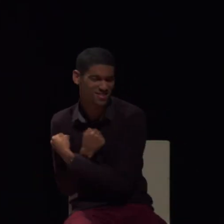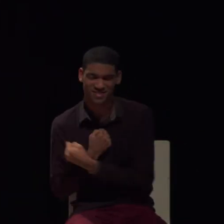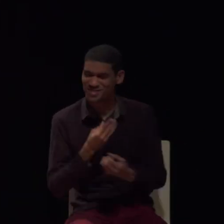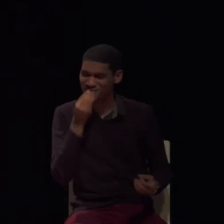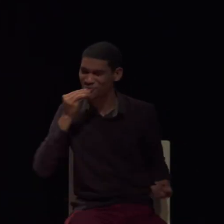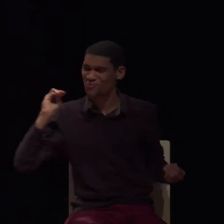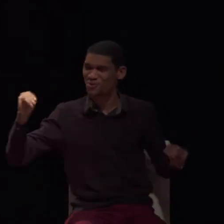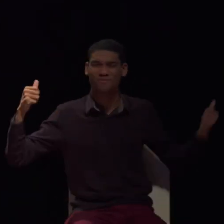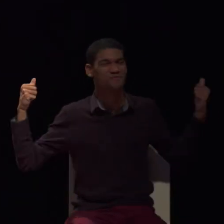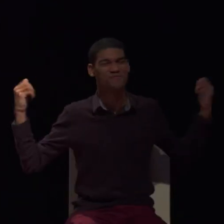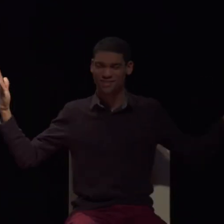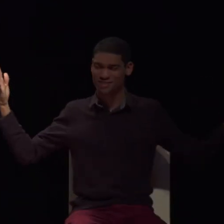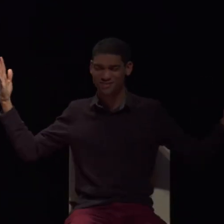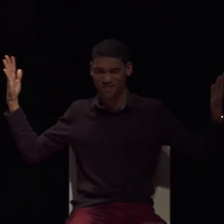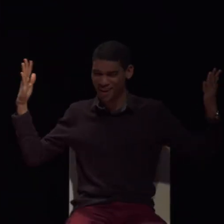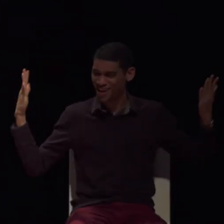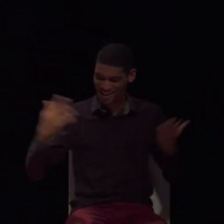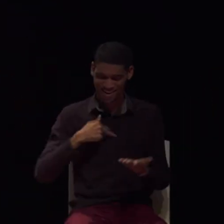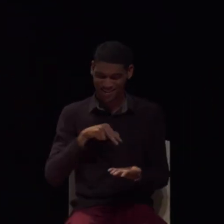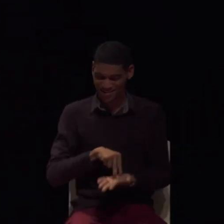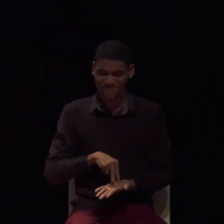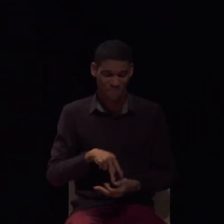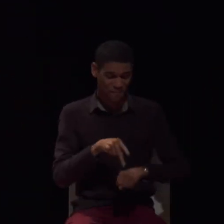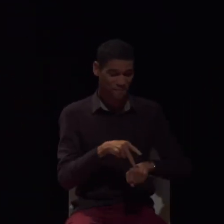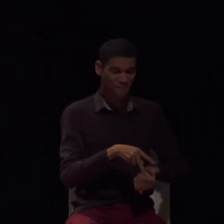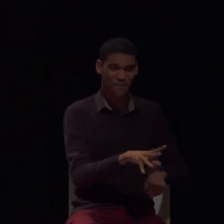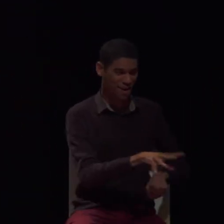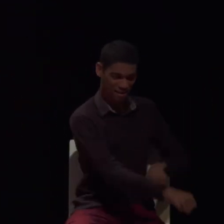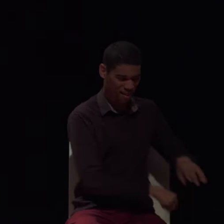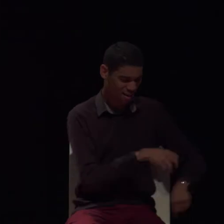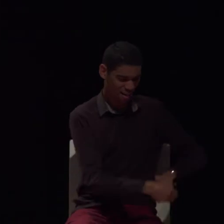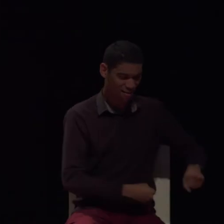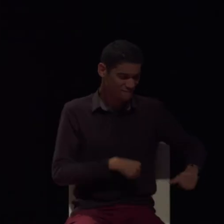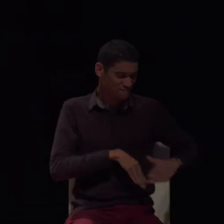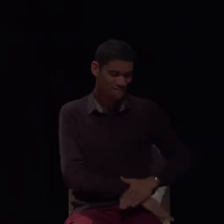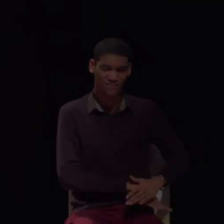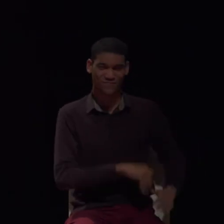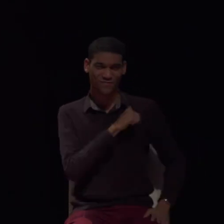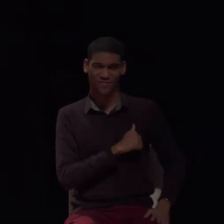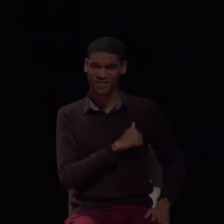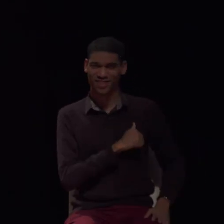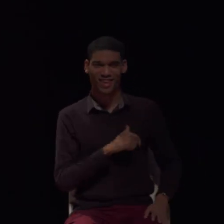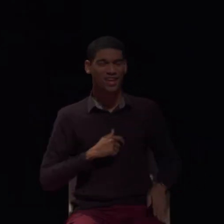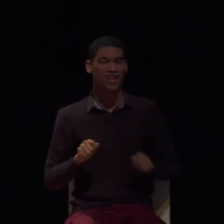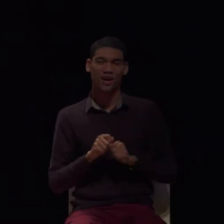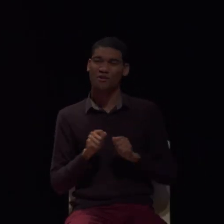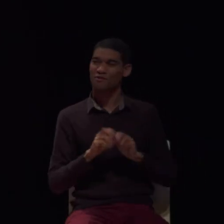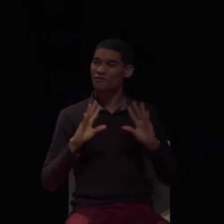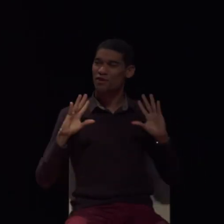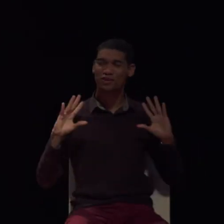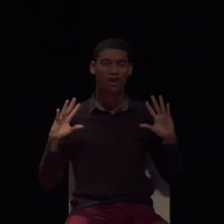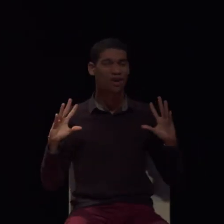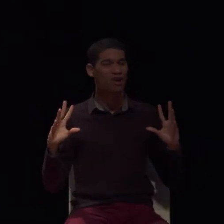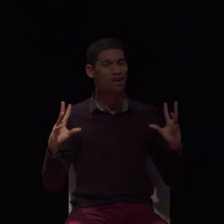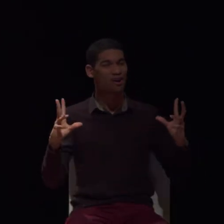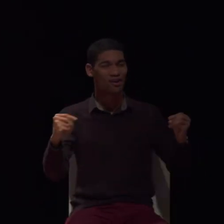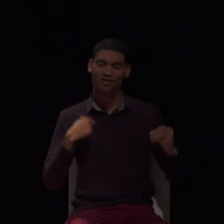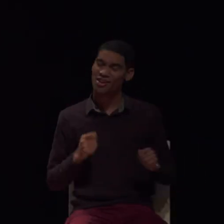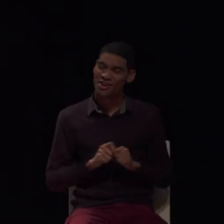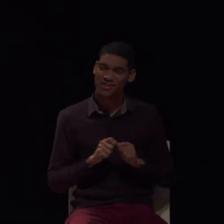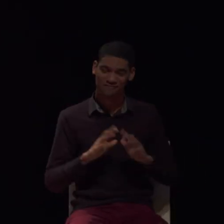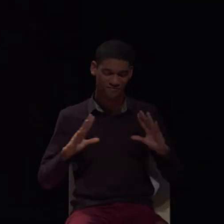os braços pisar na areia pegando pedra colocando na bolsa fiz tudo fiz tudo